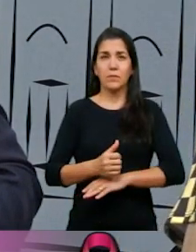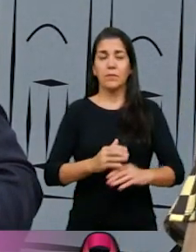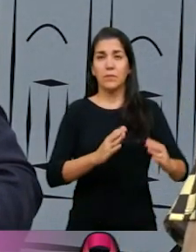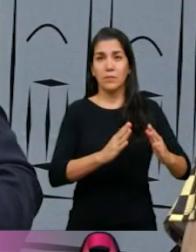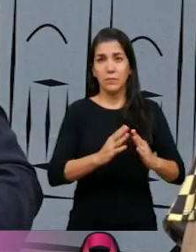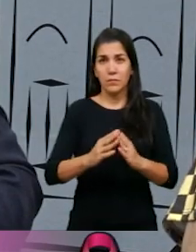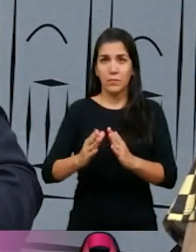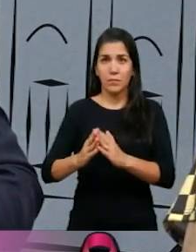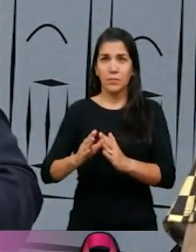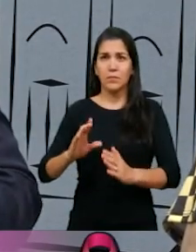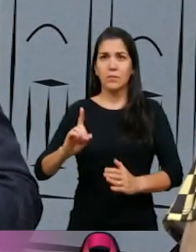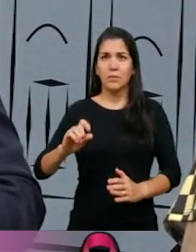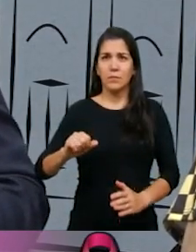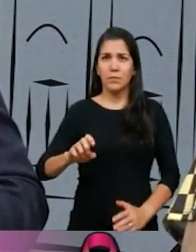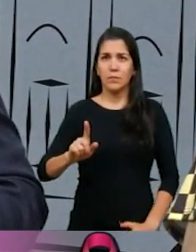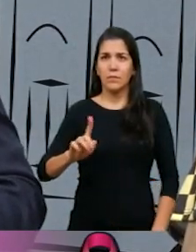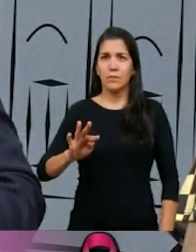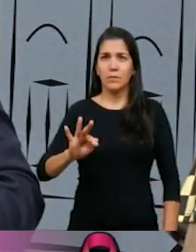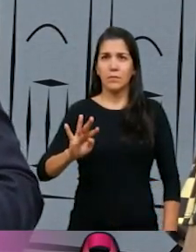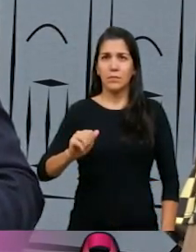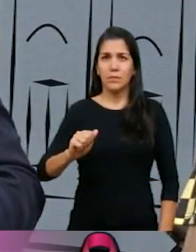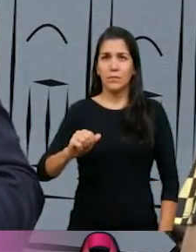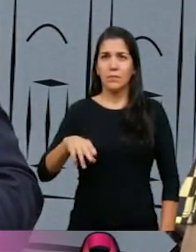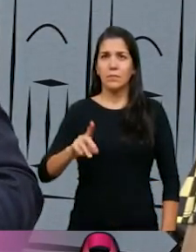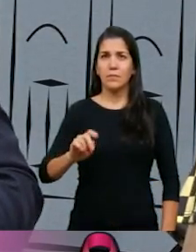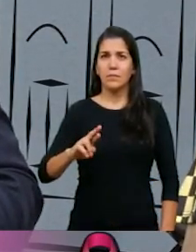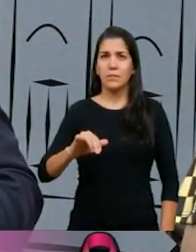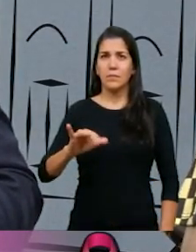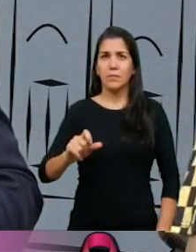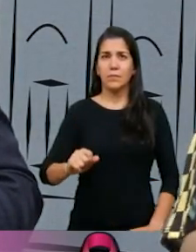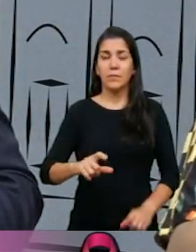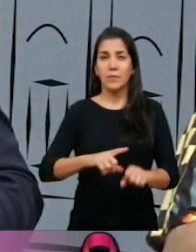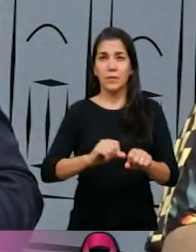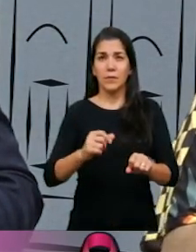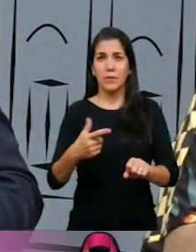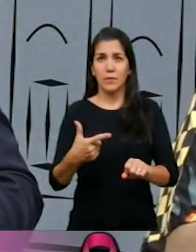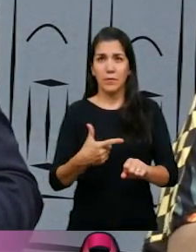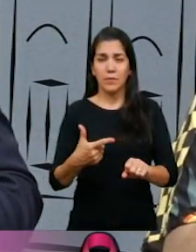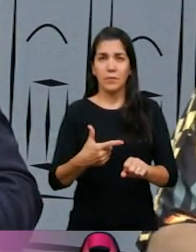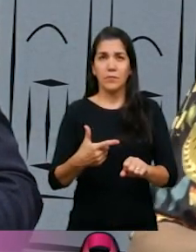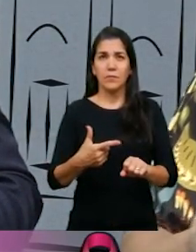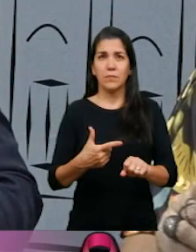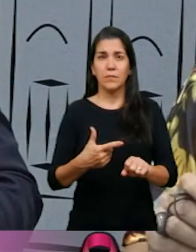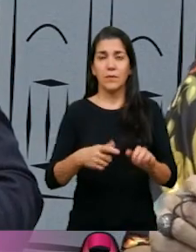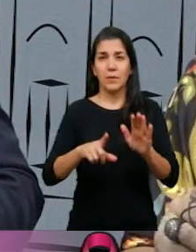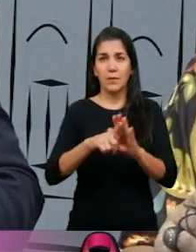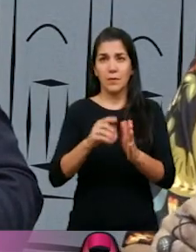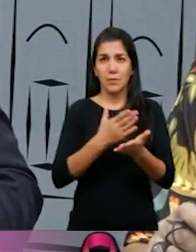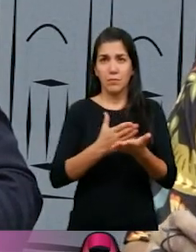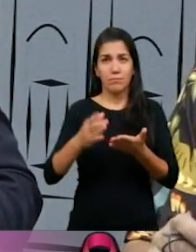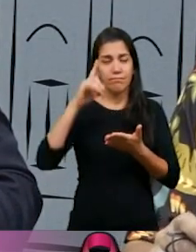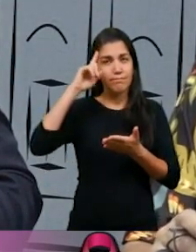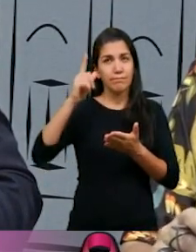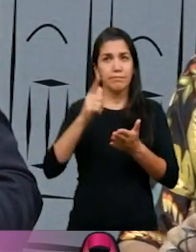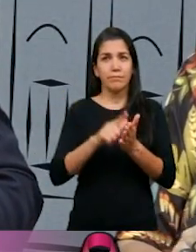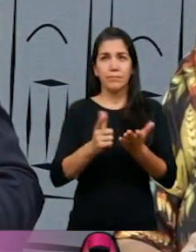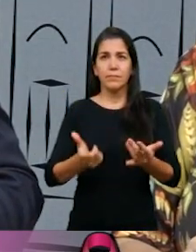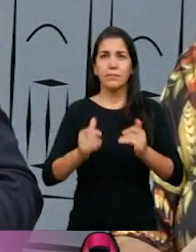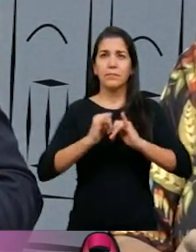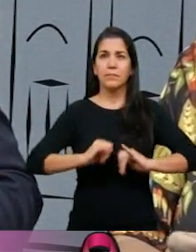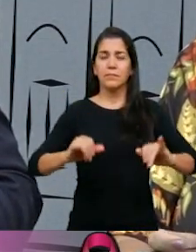localizado no bairro Delta Norte. Artigo 2º, esta lei entra em vigor na data de sua publicação. Sala das